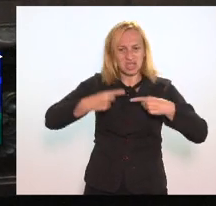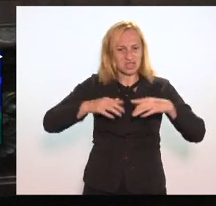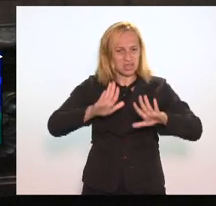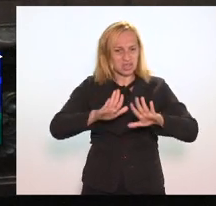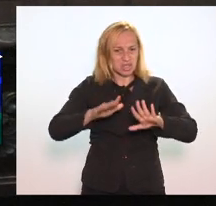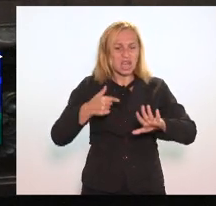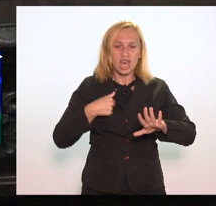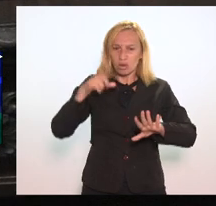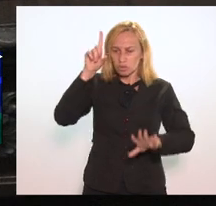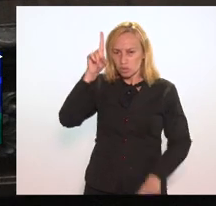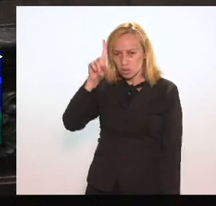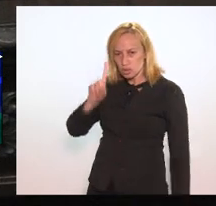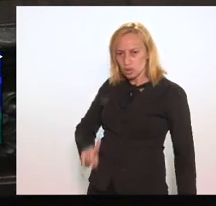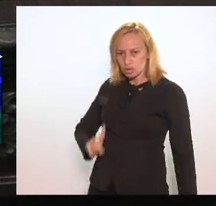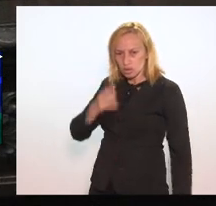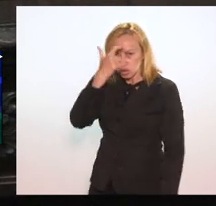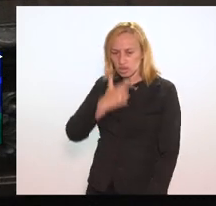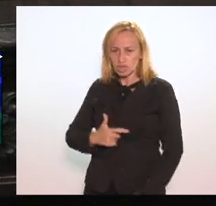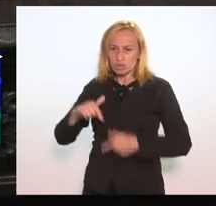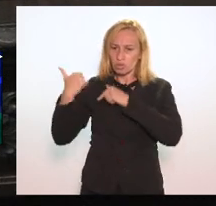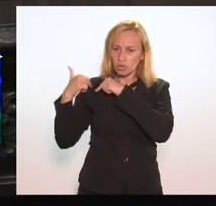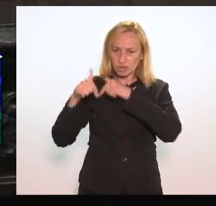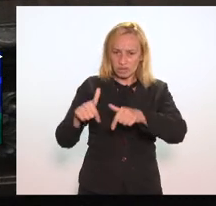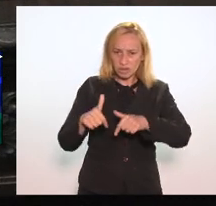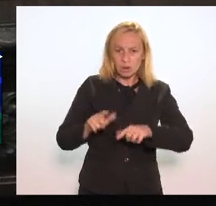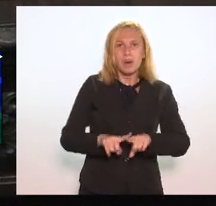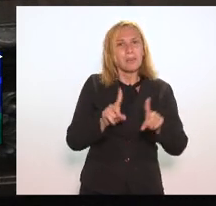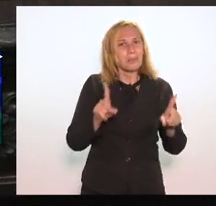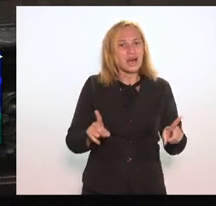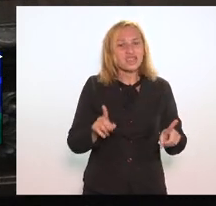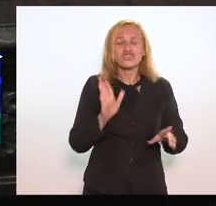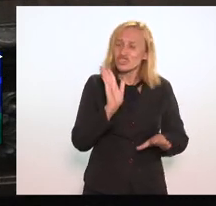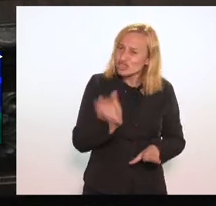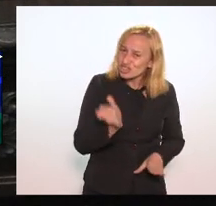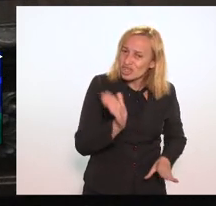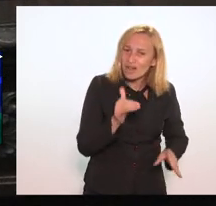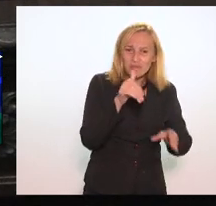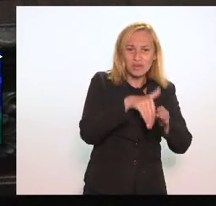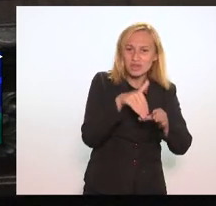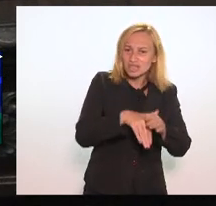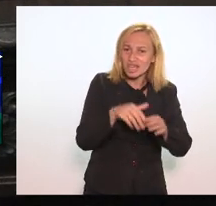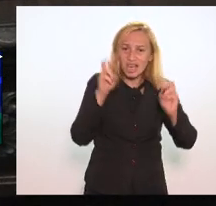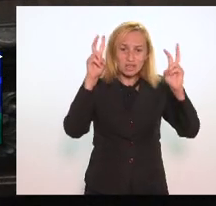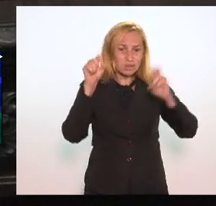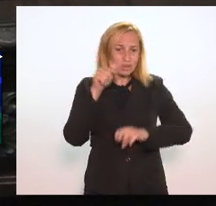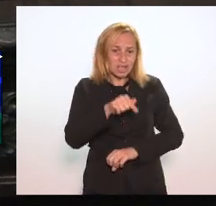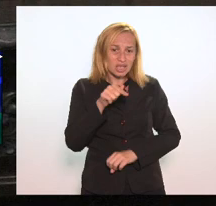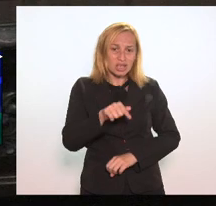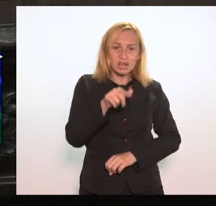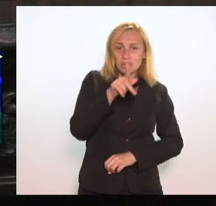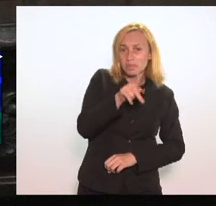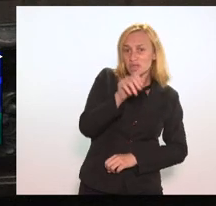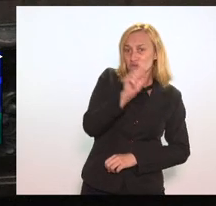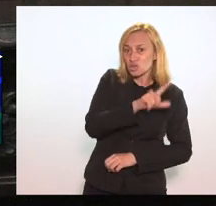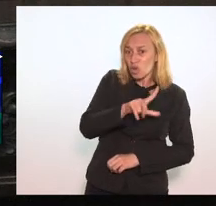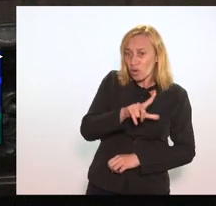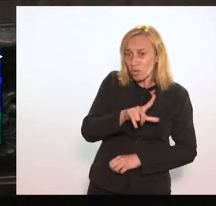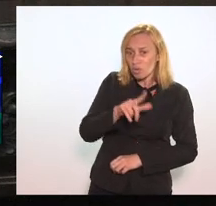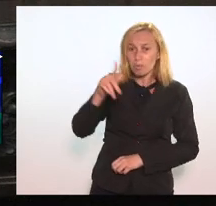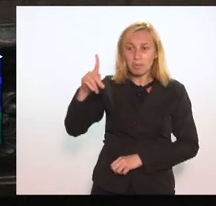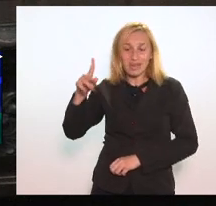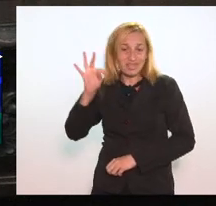Olá eu sou de direita sou conservador mas já voltei matérias aqui do PT do PSOL